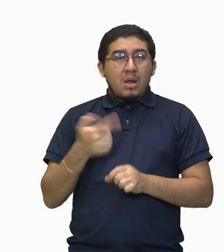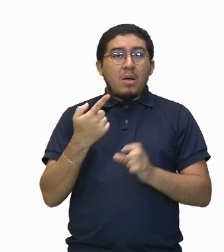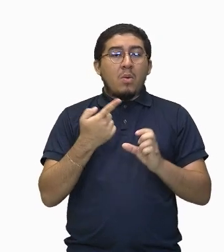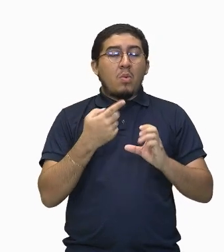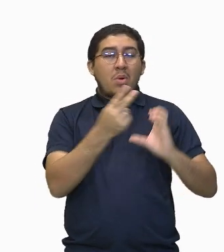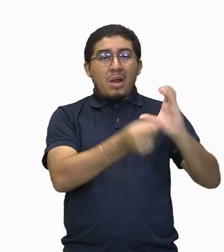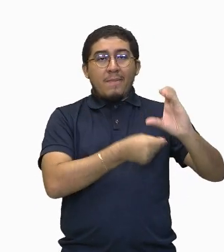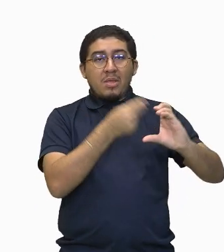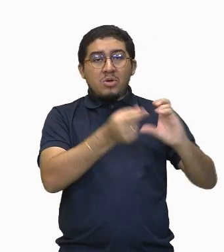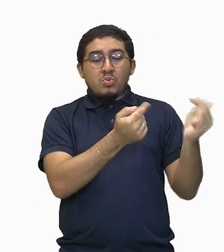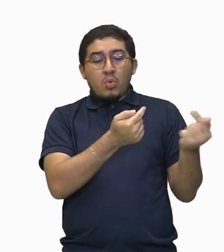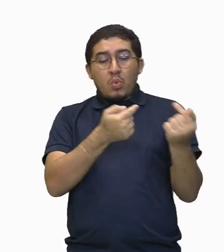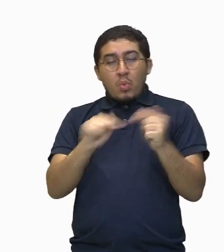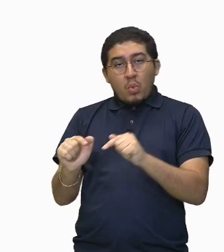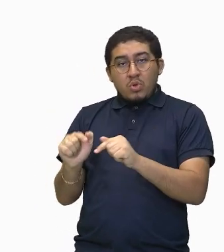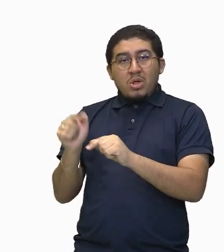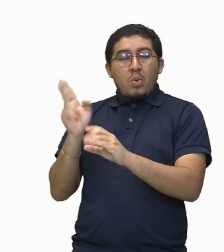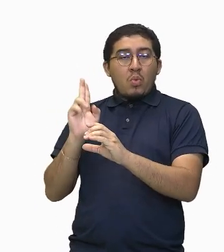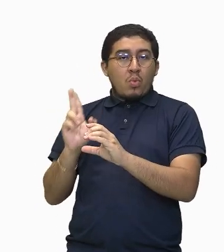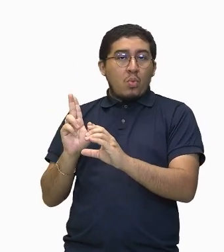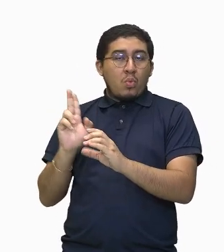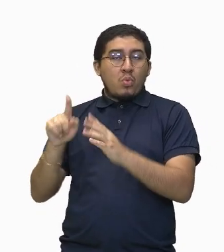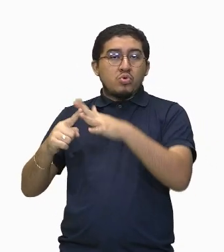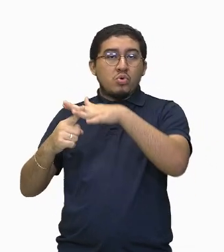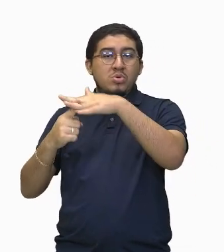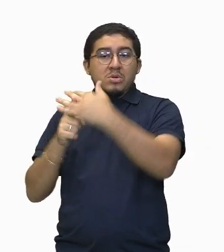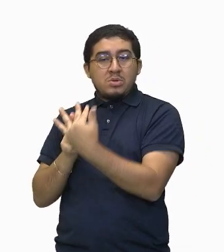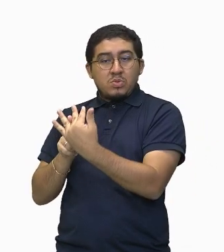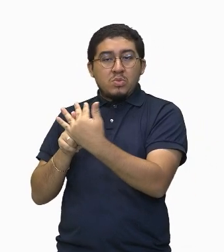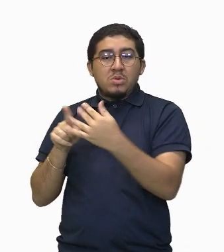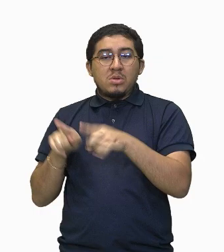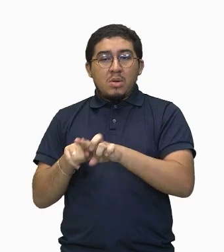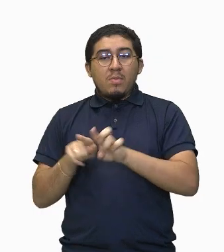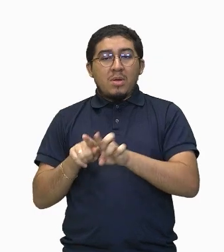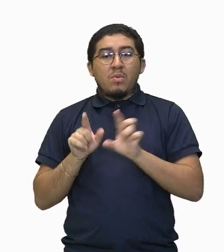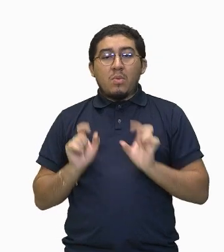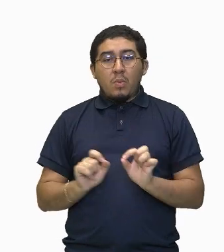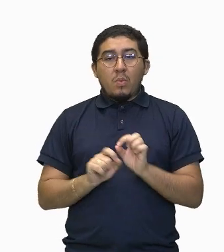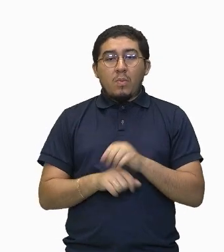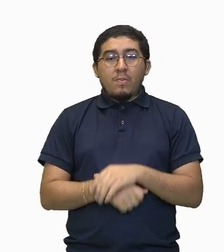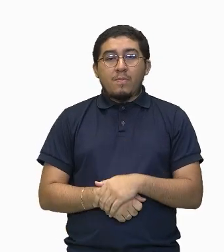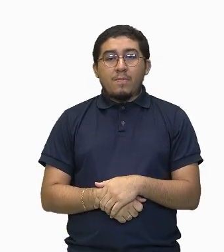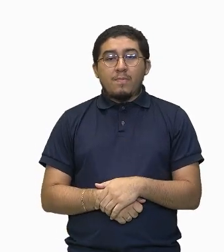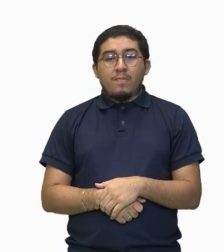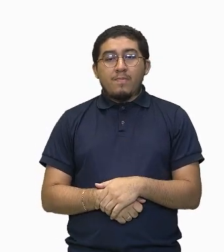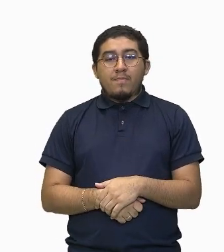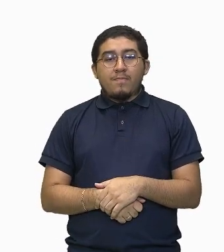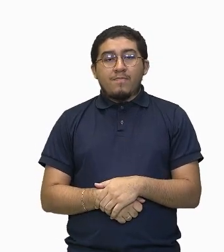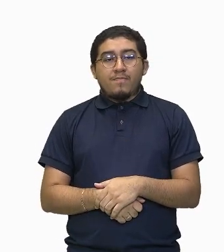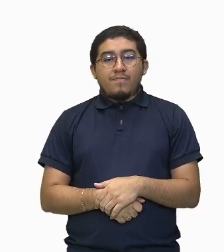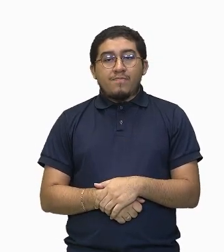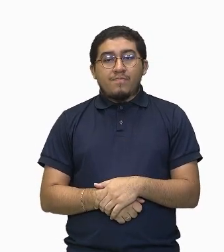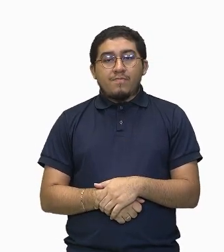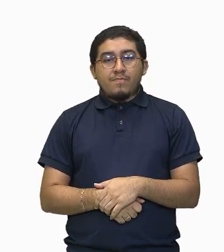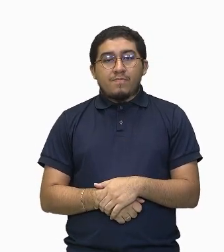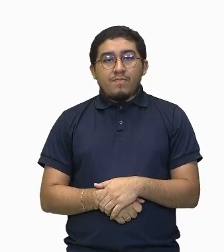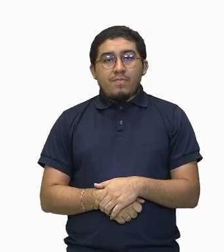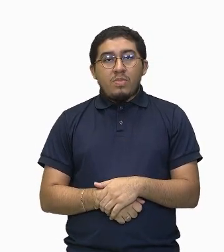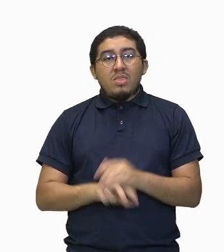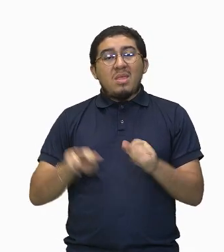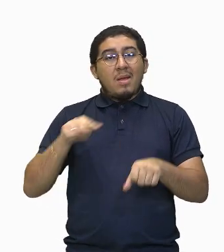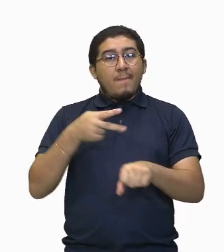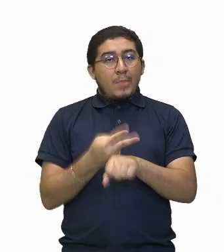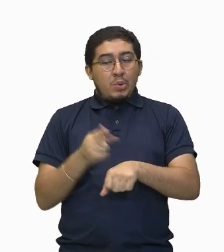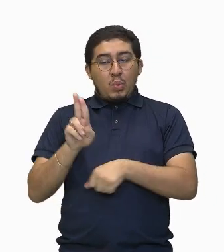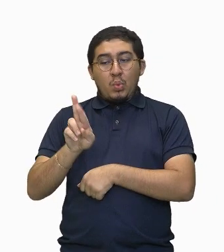socialismo, e isso vai fazer, quando ocorre a ruptura ali, a dissolução da União